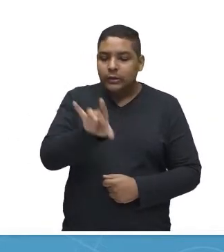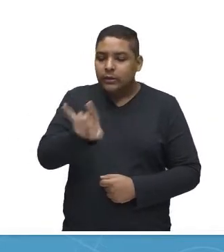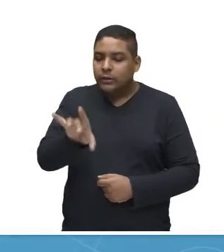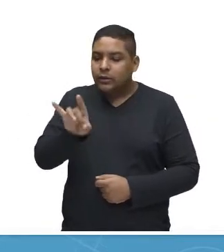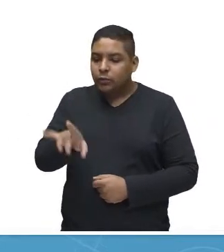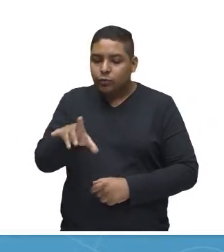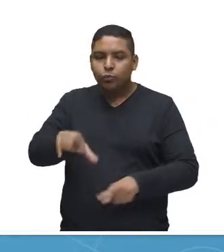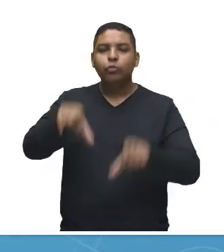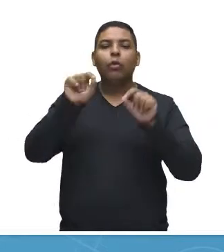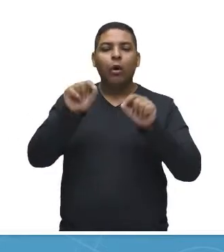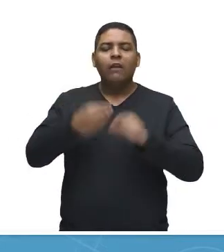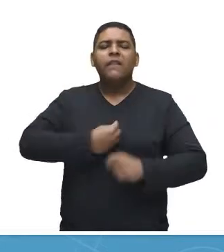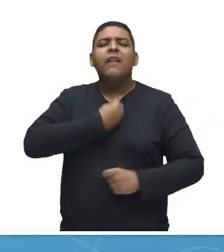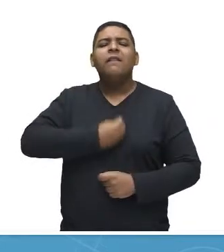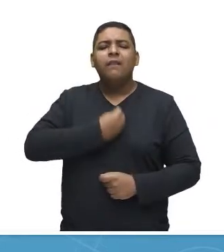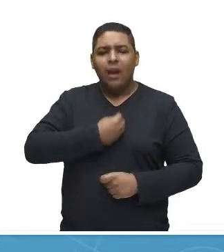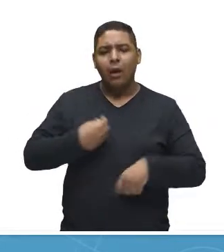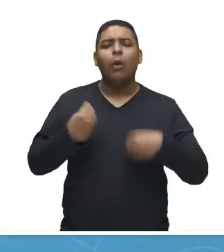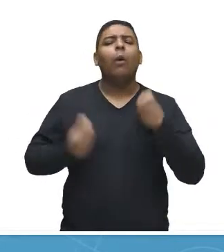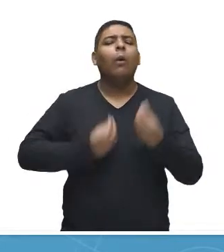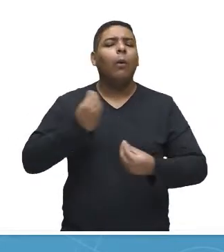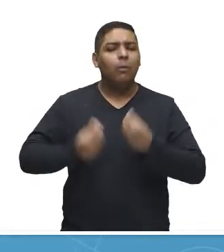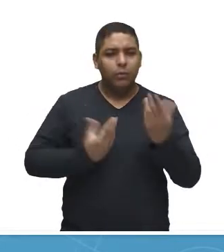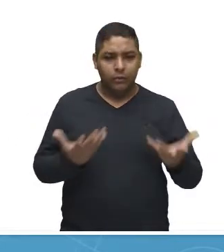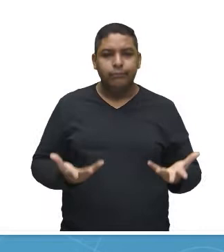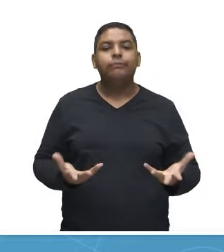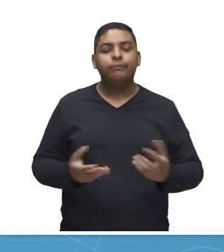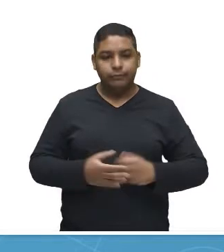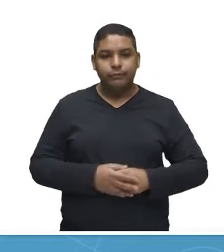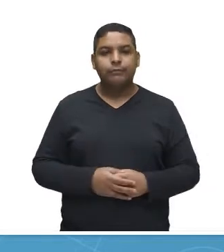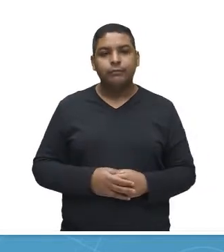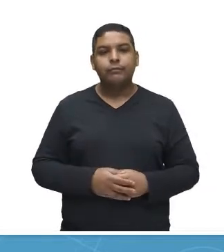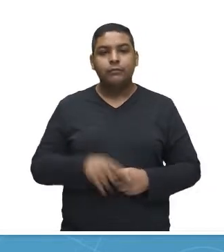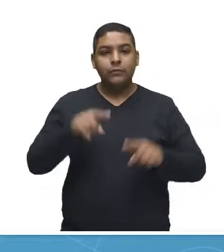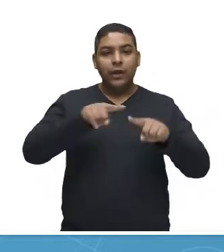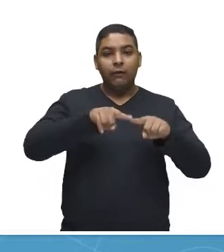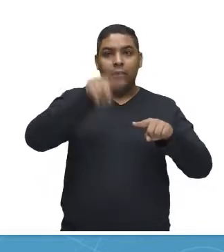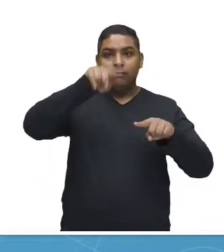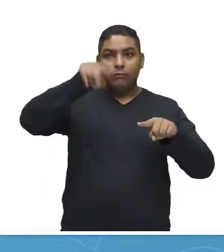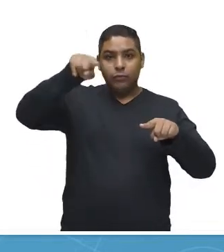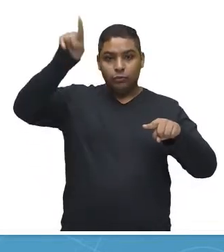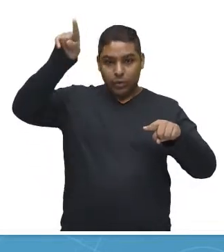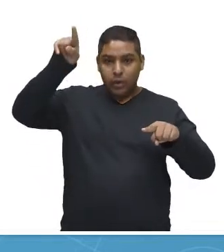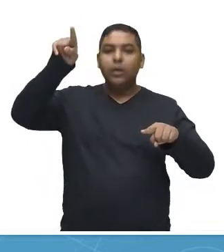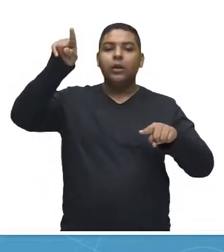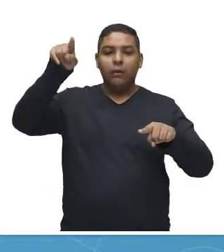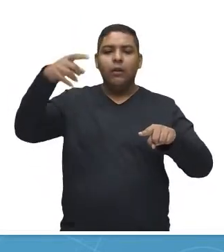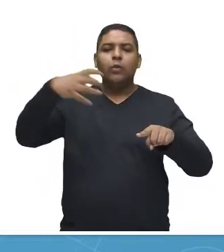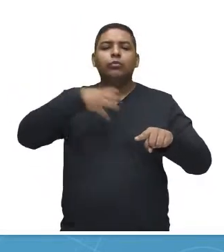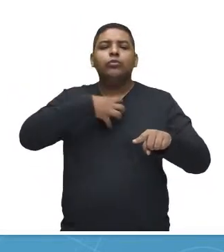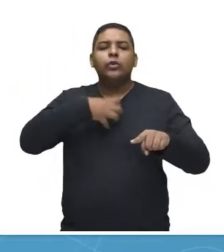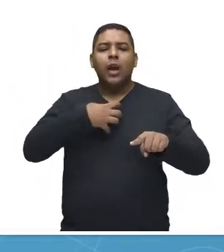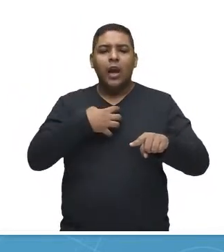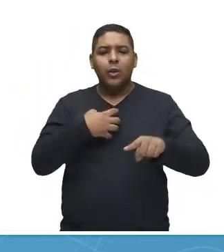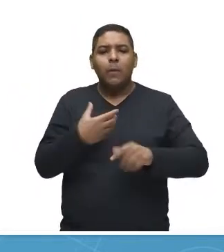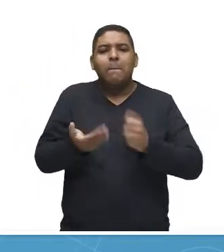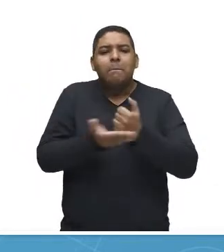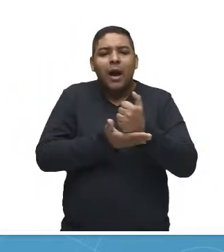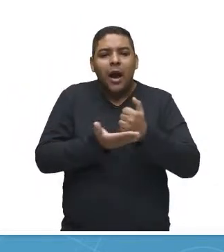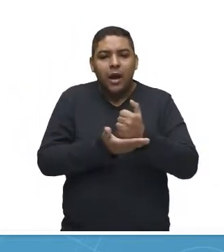viver. Essa qualidade de vida, ela vai indicar o nível das condições básicas